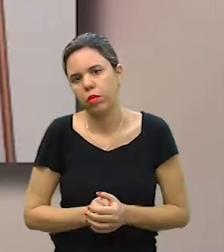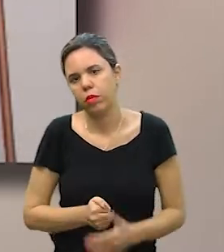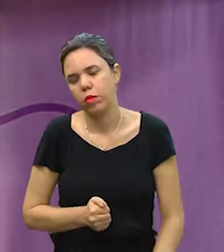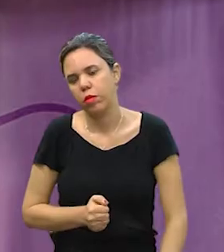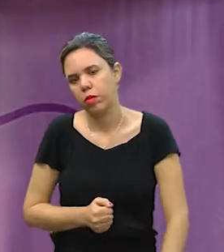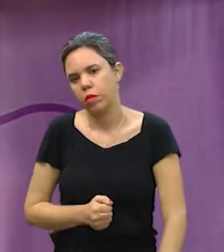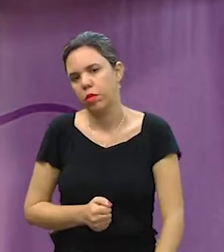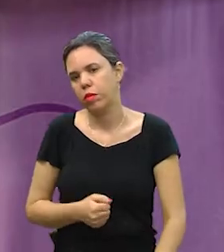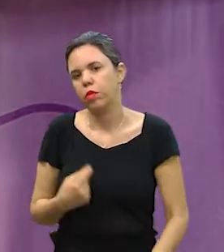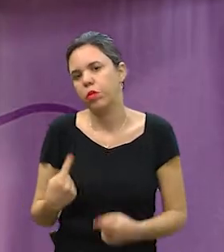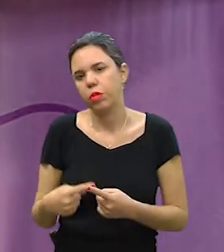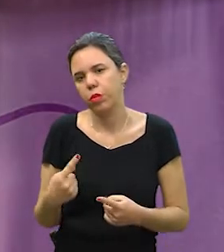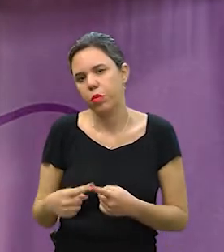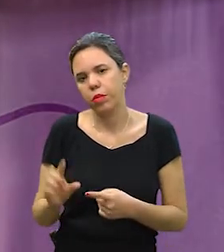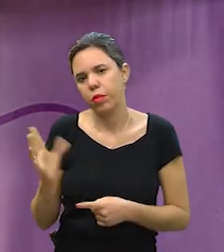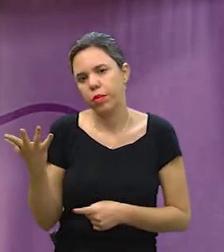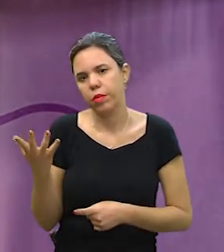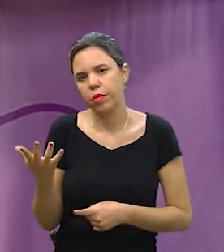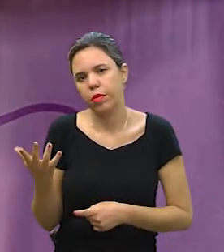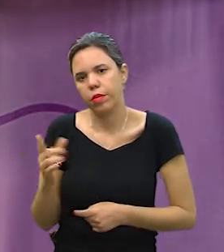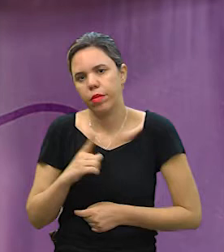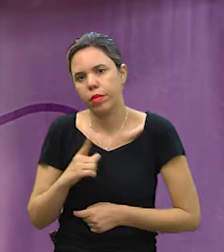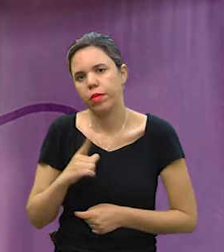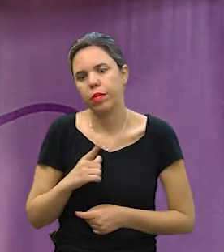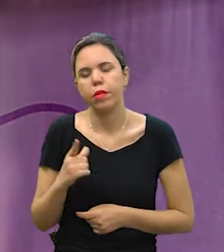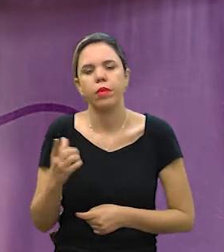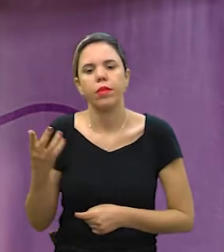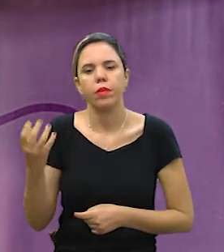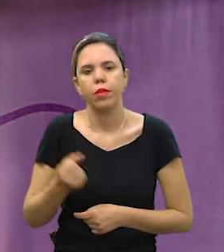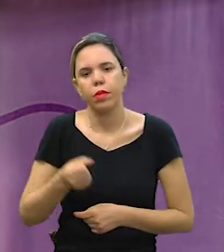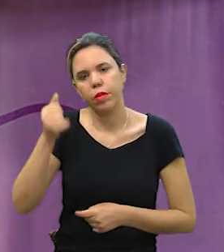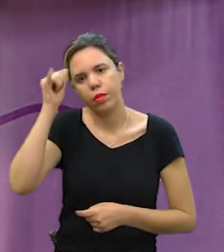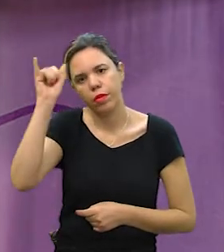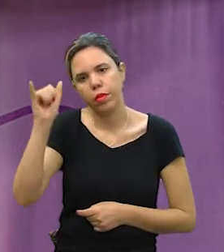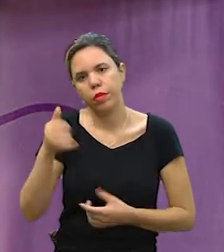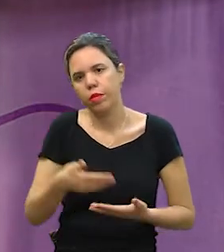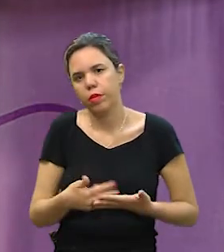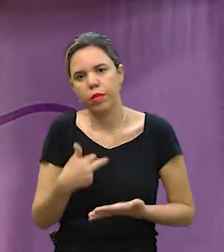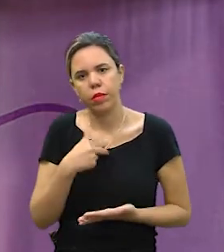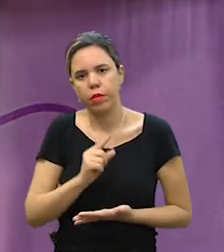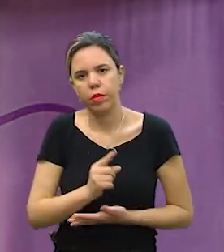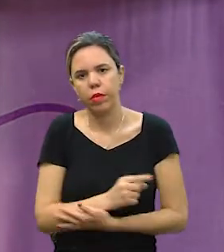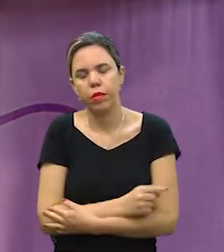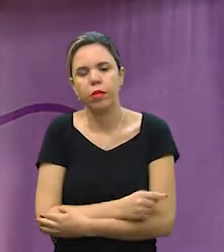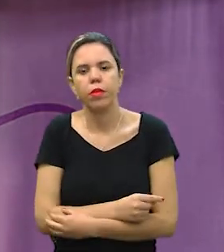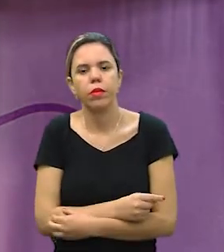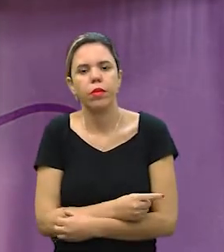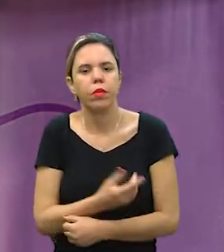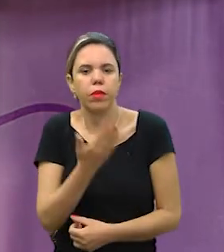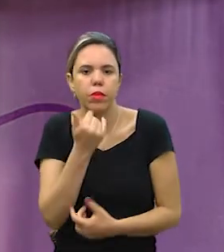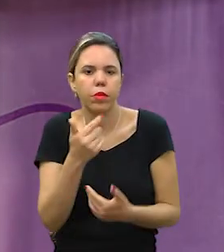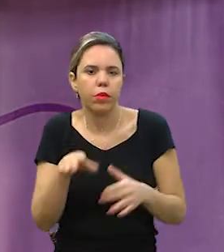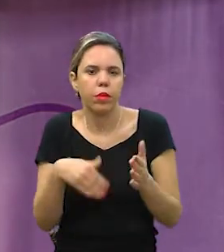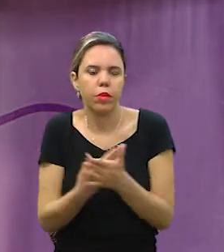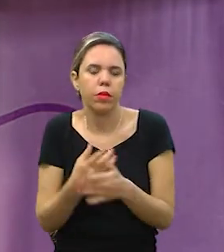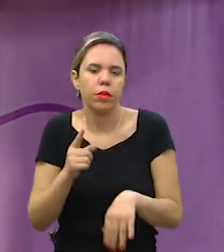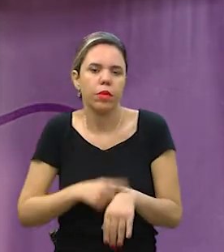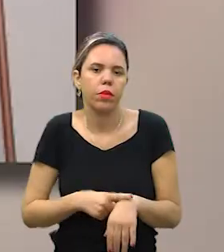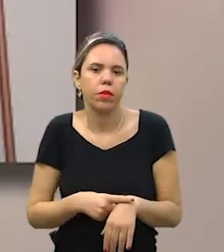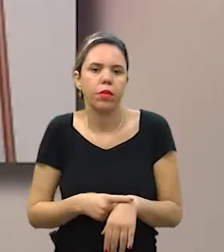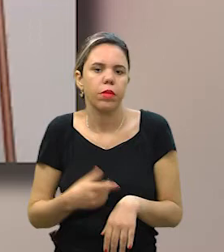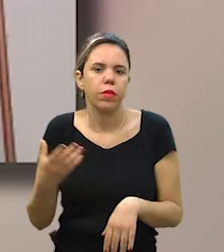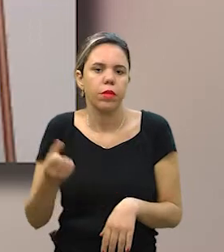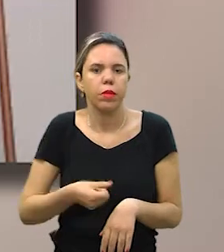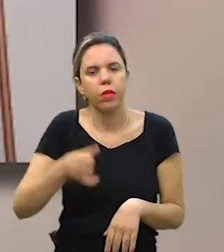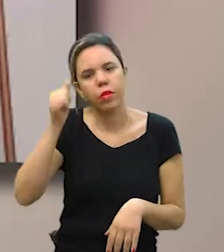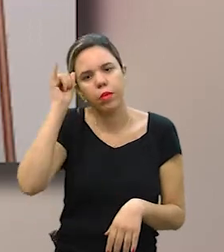vida. Isso por quê? O que que acontece? O que que tem o leite de vaca e os derivados que o bebê não pode comer até o momento?